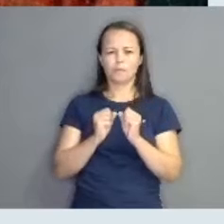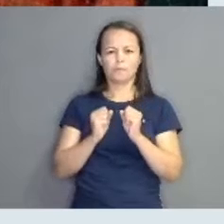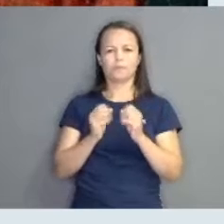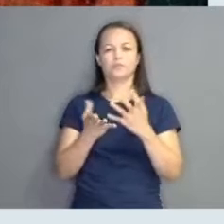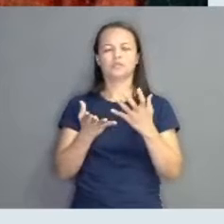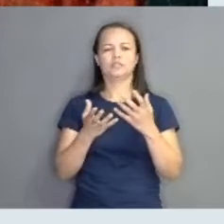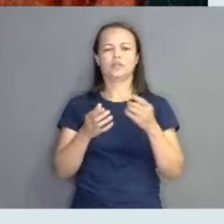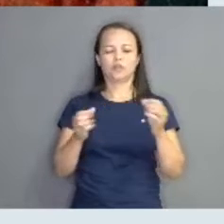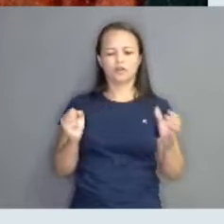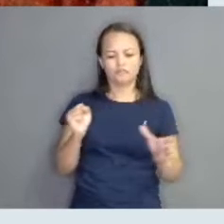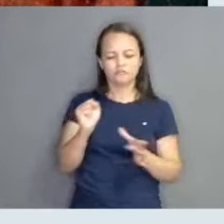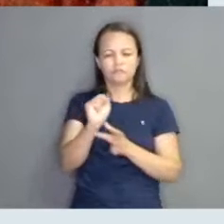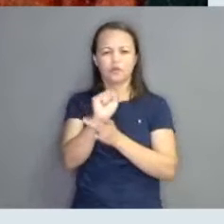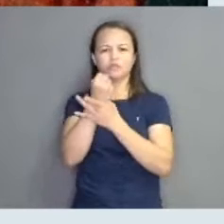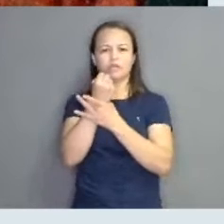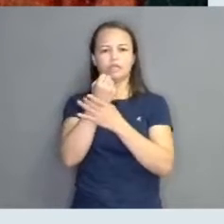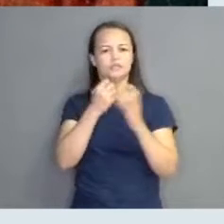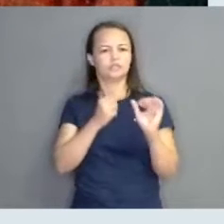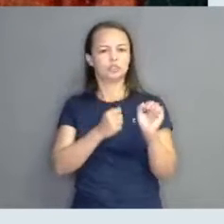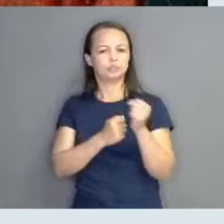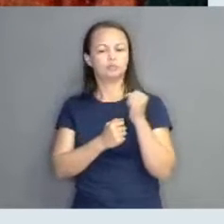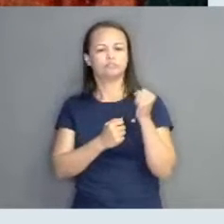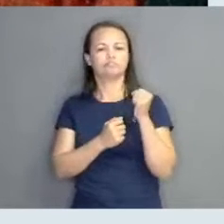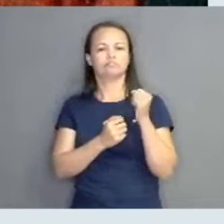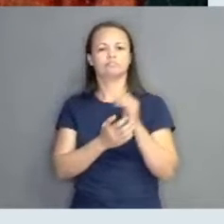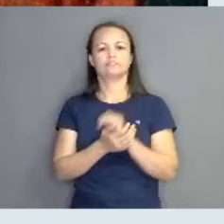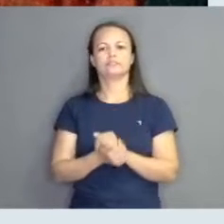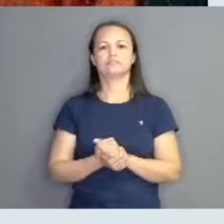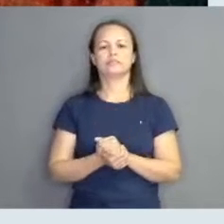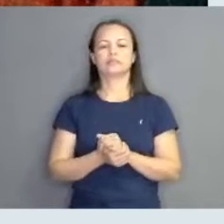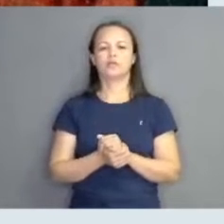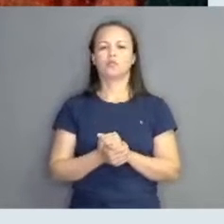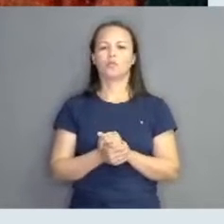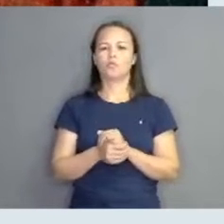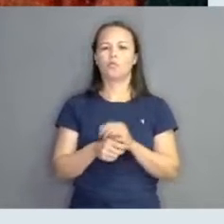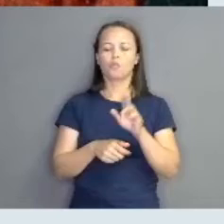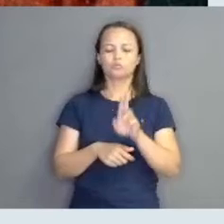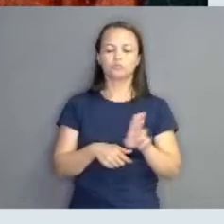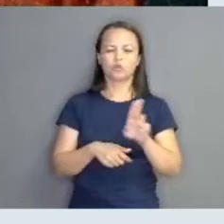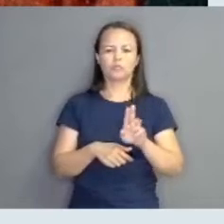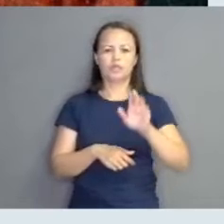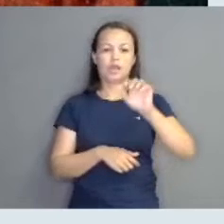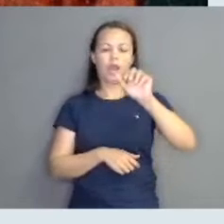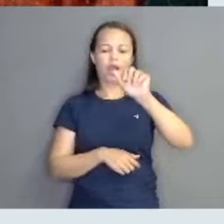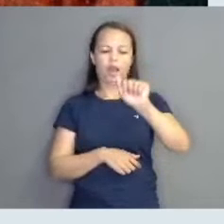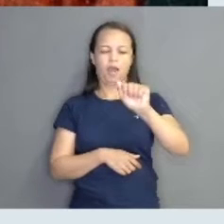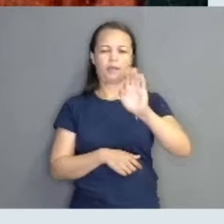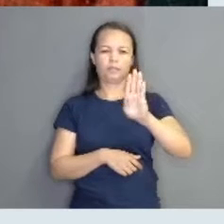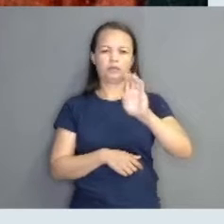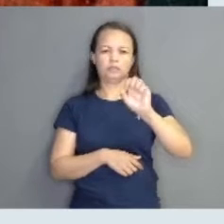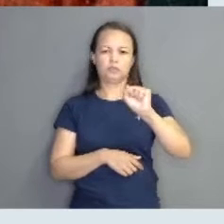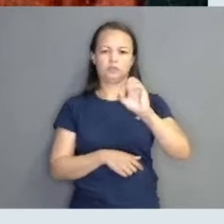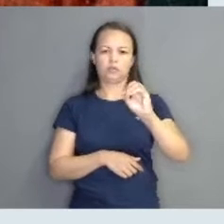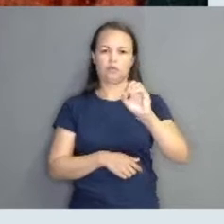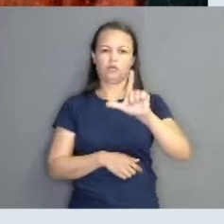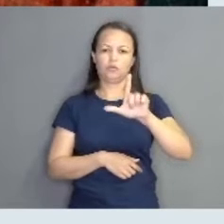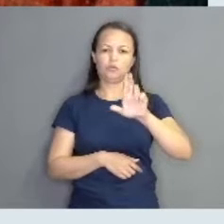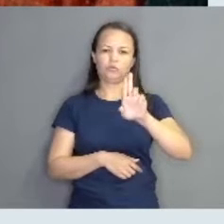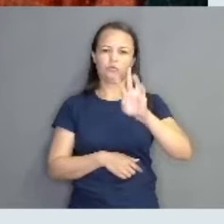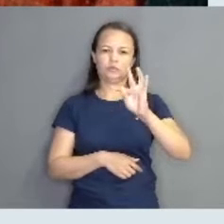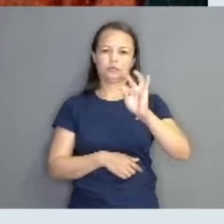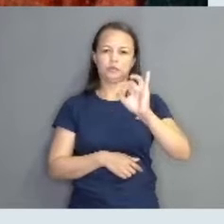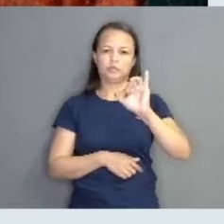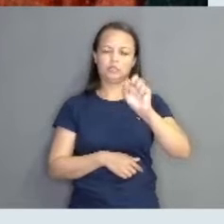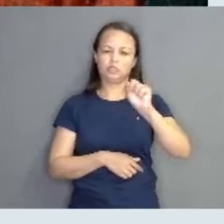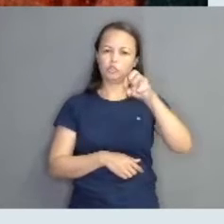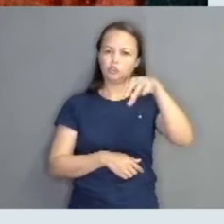fortalecido o seu poder, né, com o chamado absolutismo. Tá, gente? Era